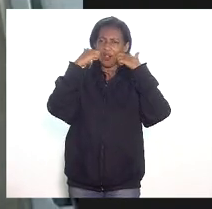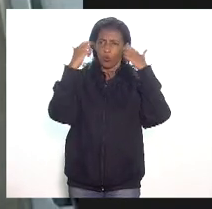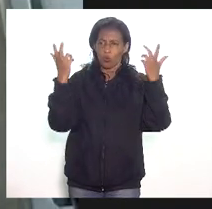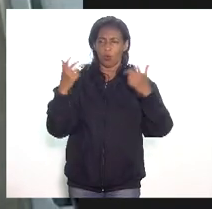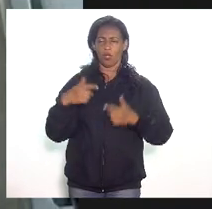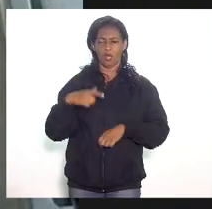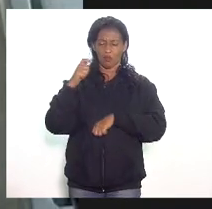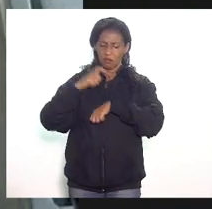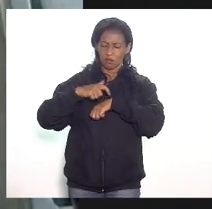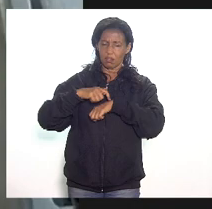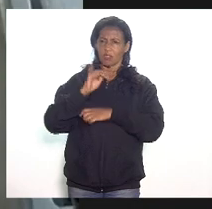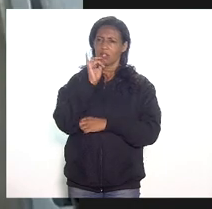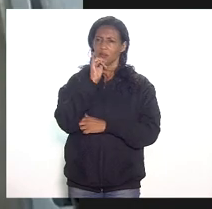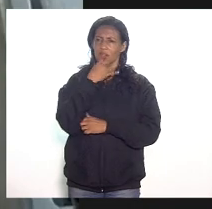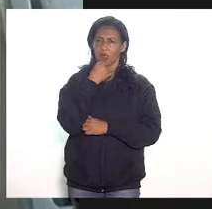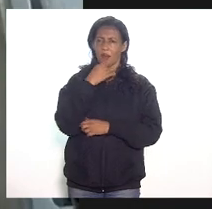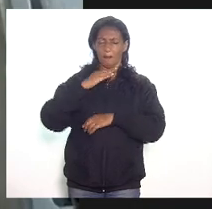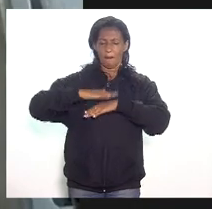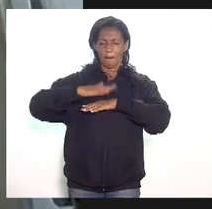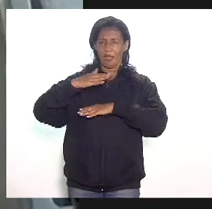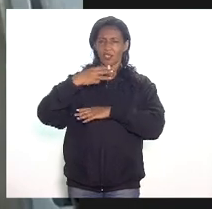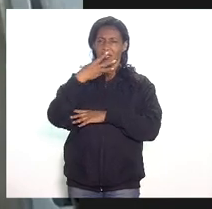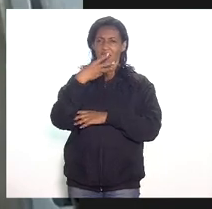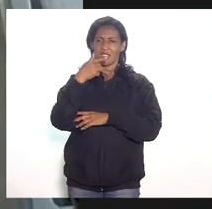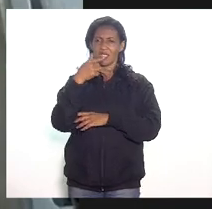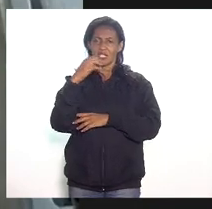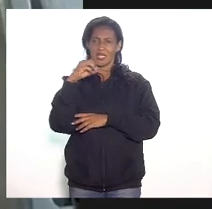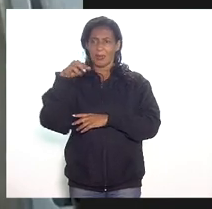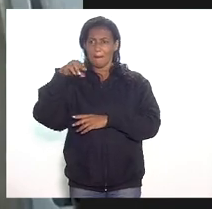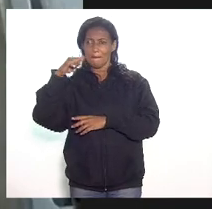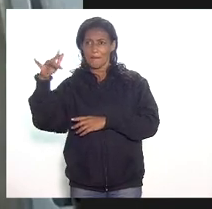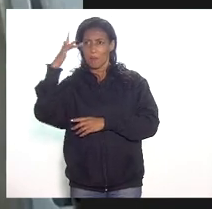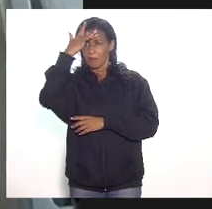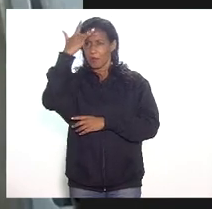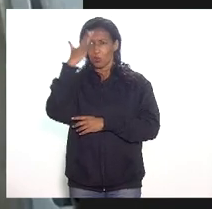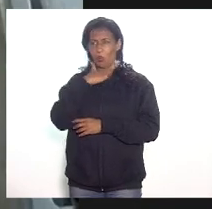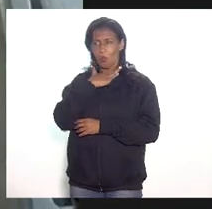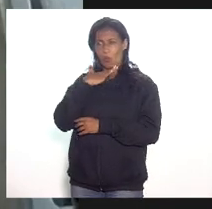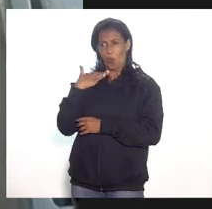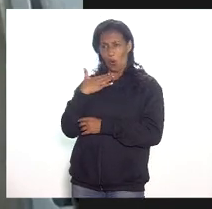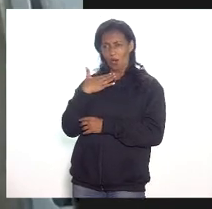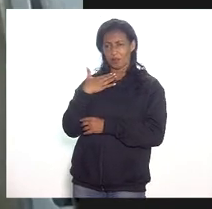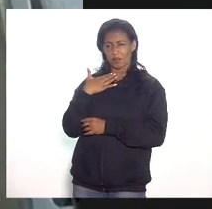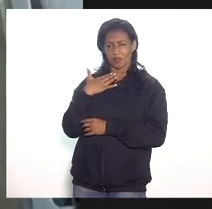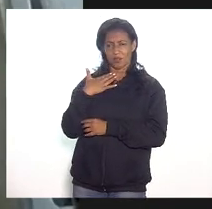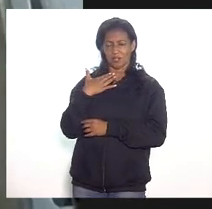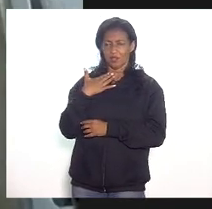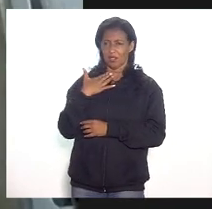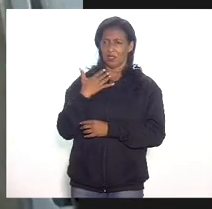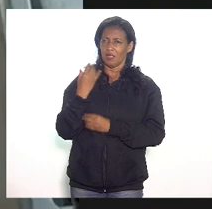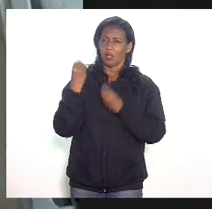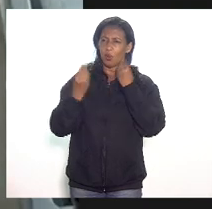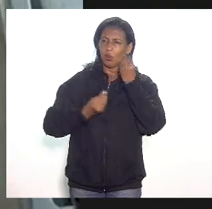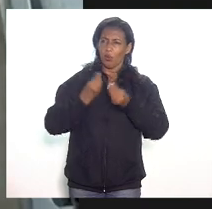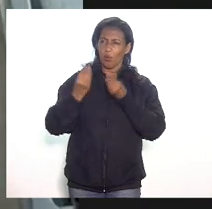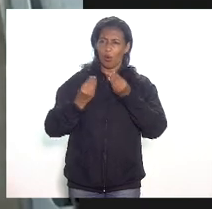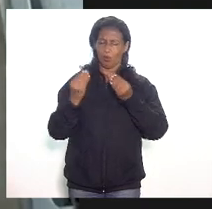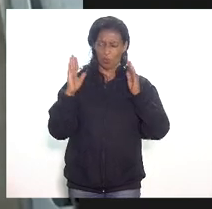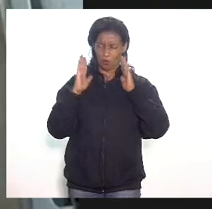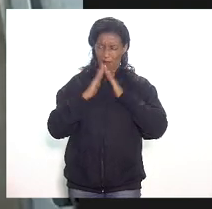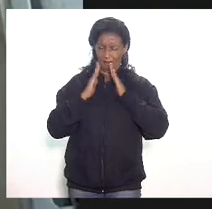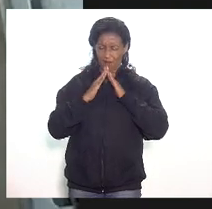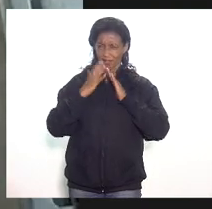tristeza, que já morreu para mais de 370 mil pessoas, o judiciário apresentou um projeto desse numa casa legislativa como a nossa,